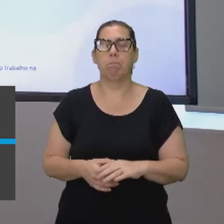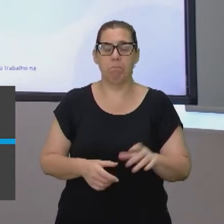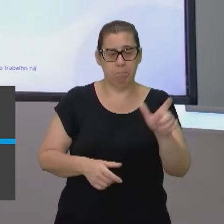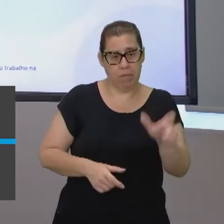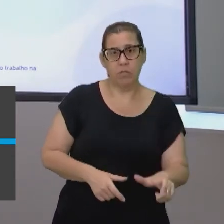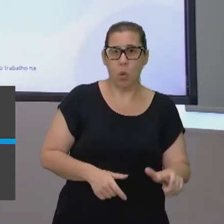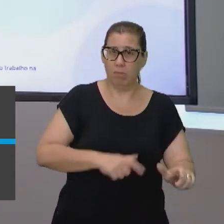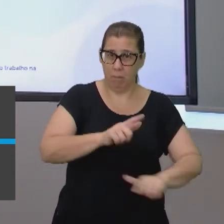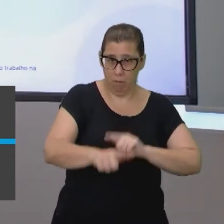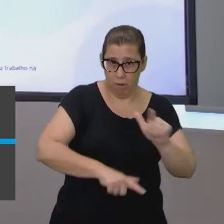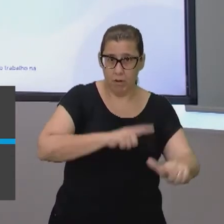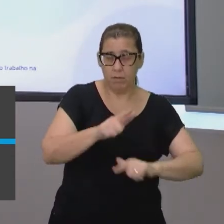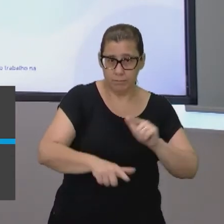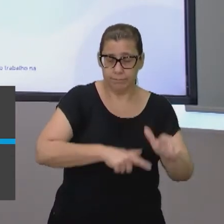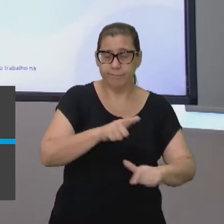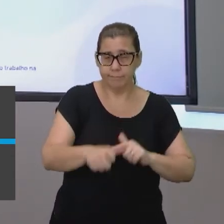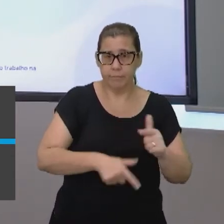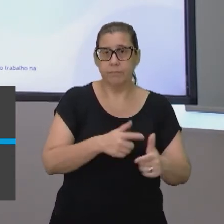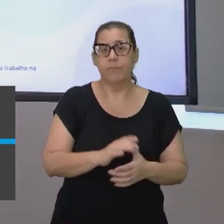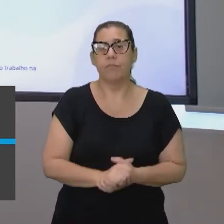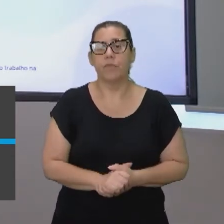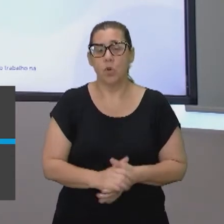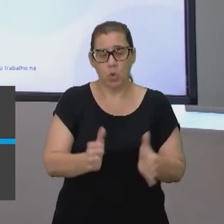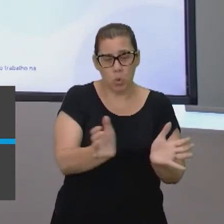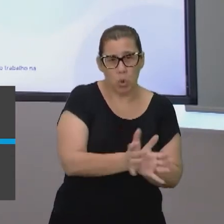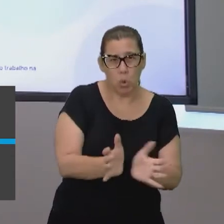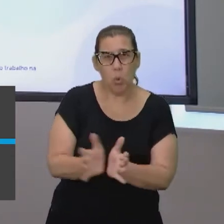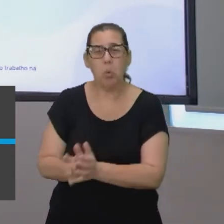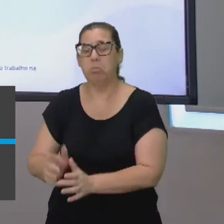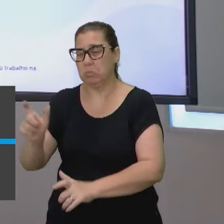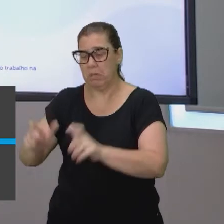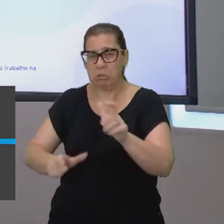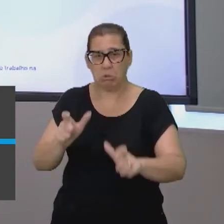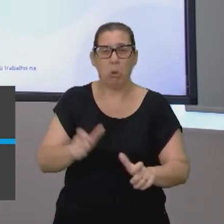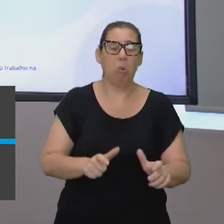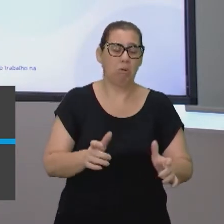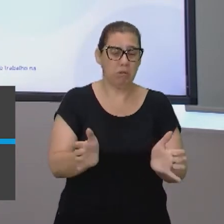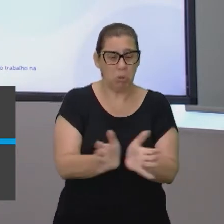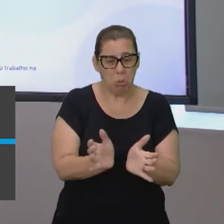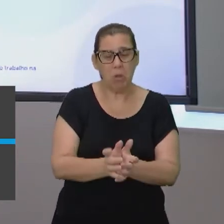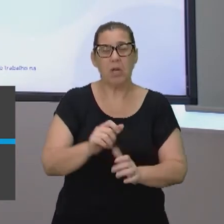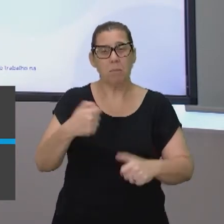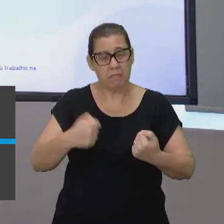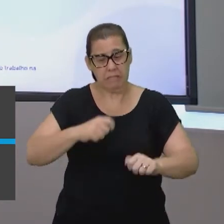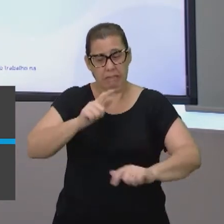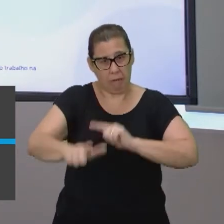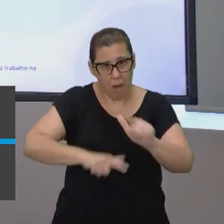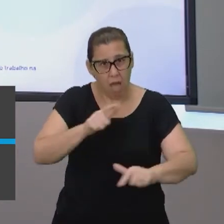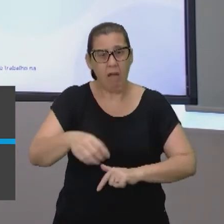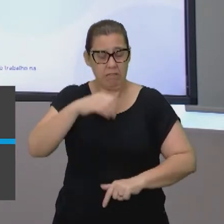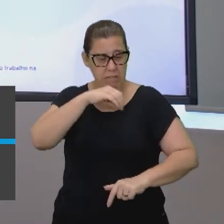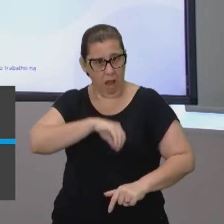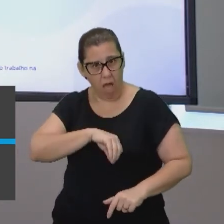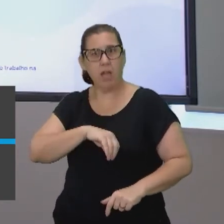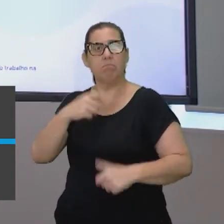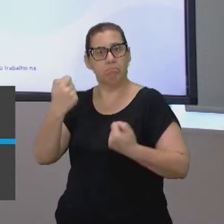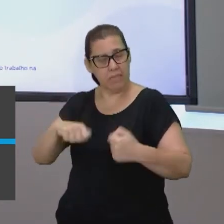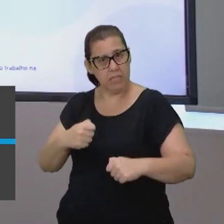né? Proletariado tem a ver com prole, com filhos, ou seja, a classe trabalhadora, a classe que vive de salário, tá